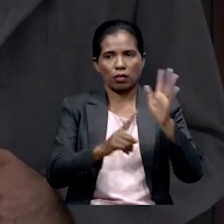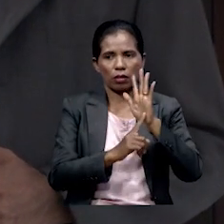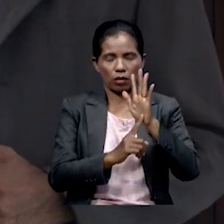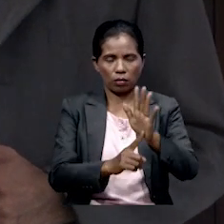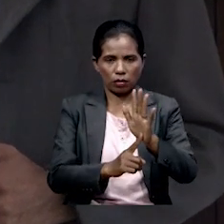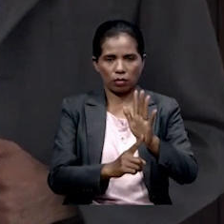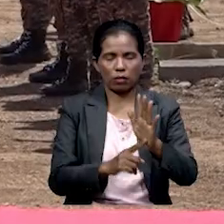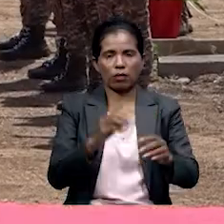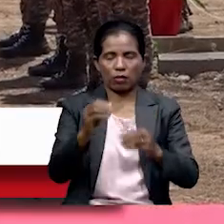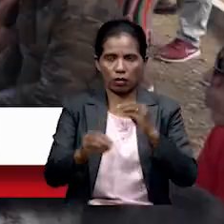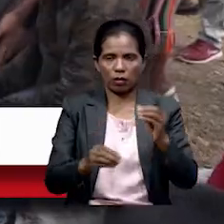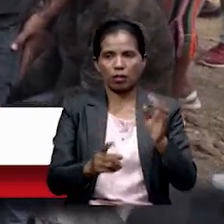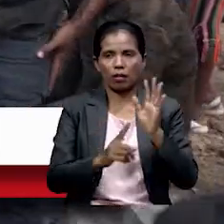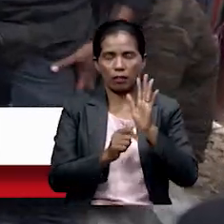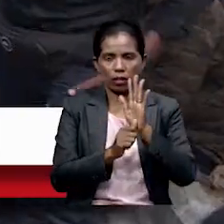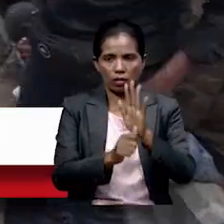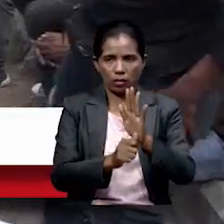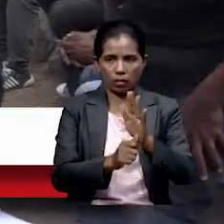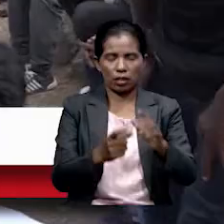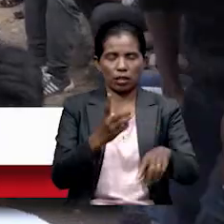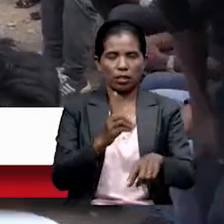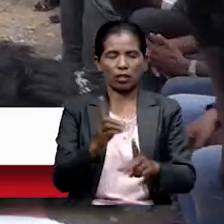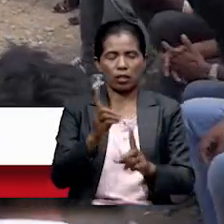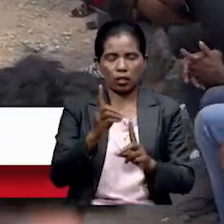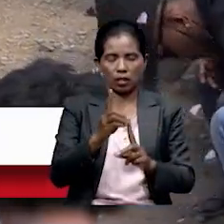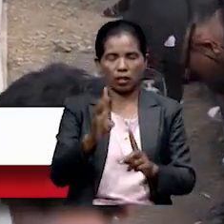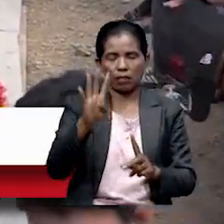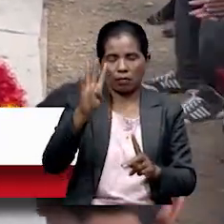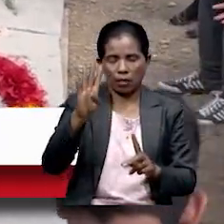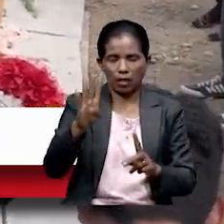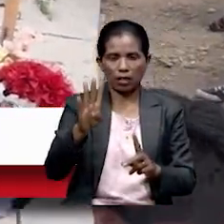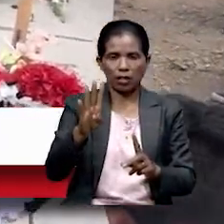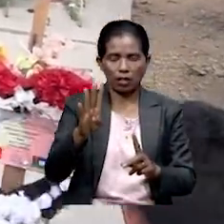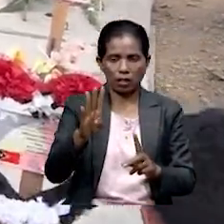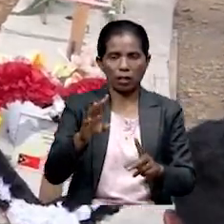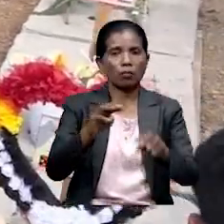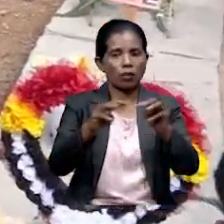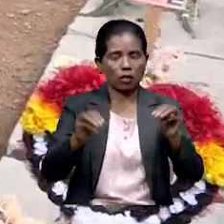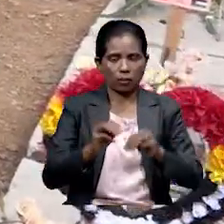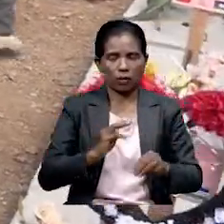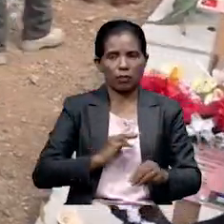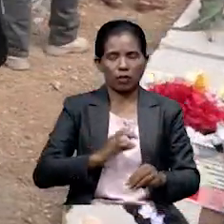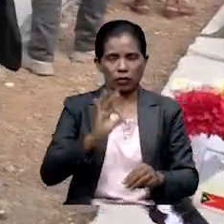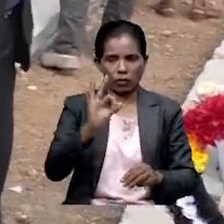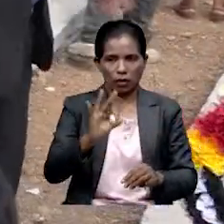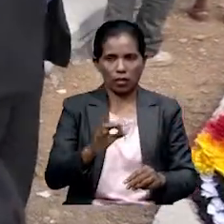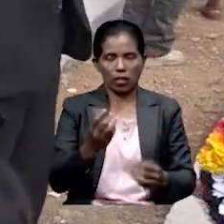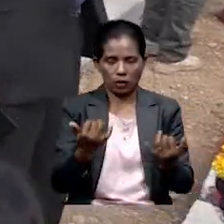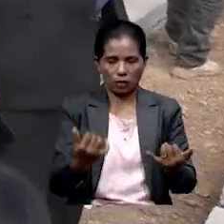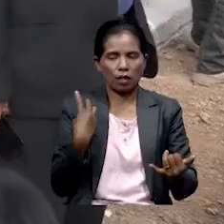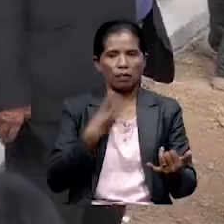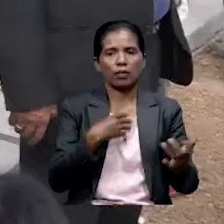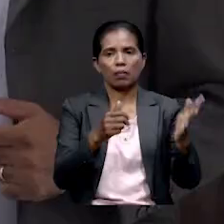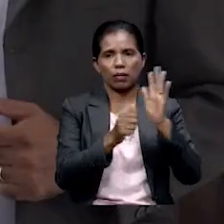iha dia 4 hako restos mortais iha municipio Manufahi. E ohen mo sami apresenta tamba